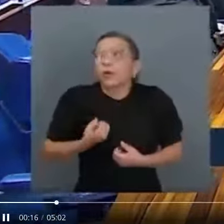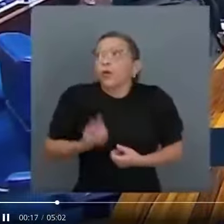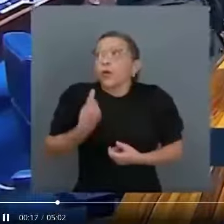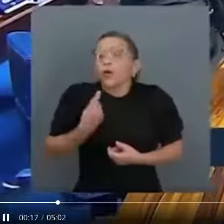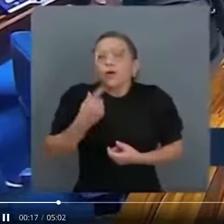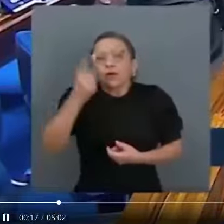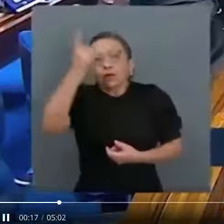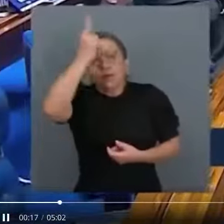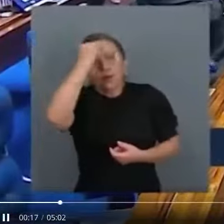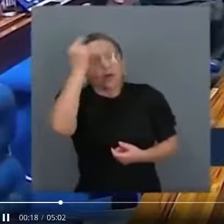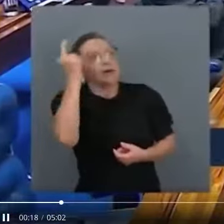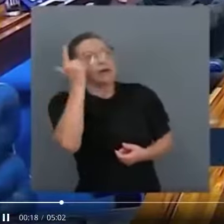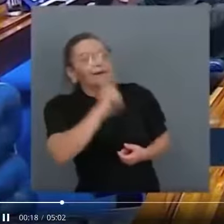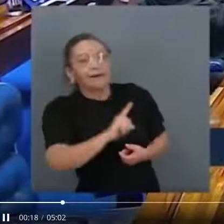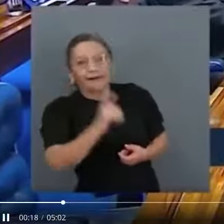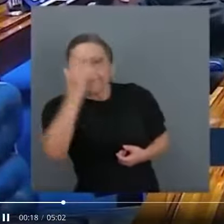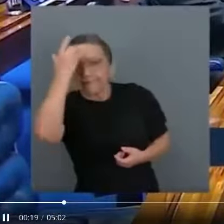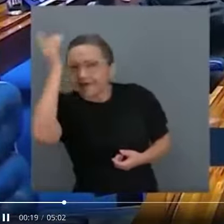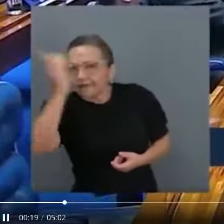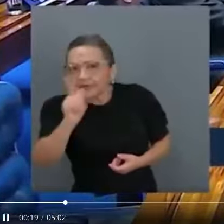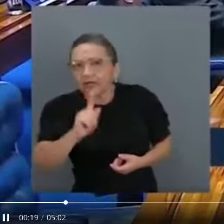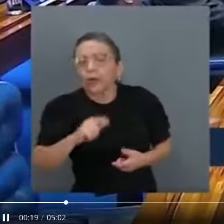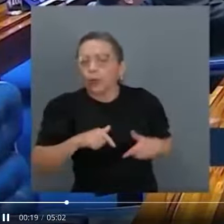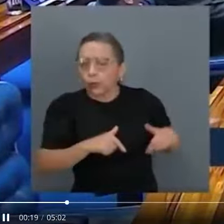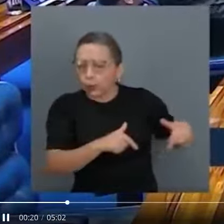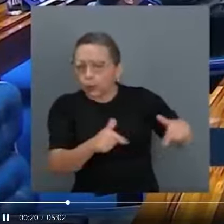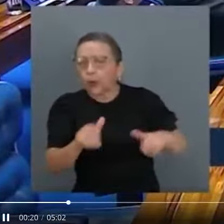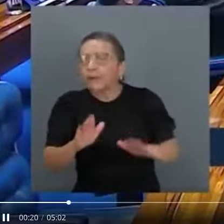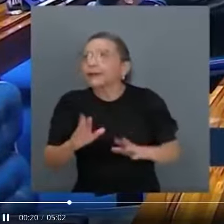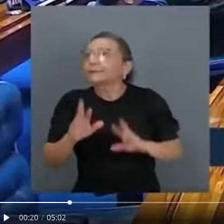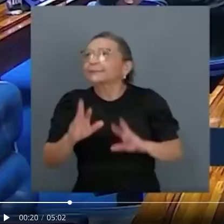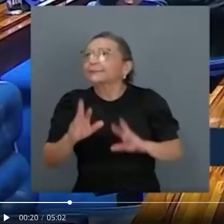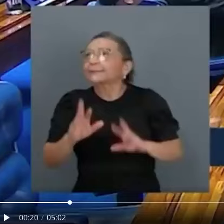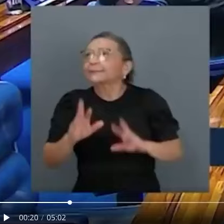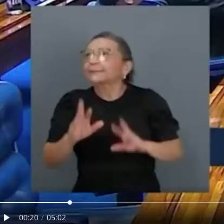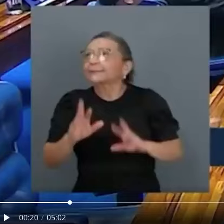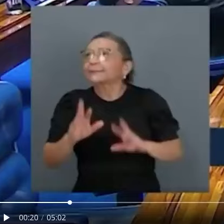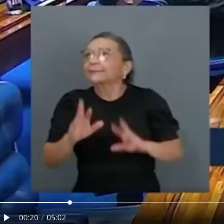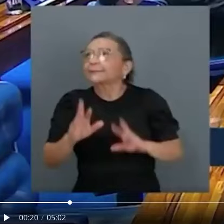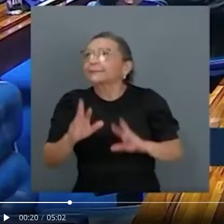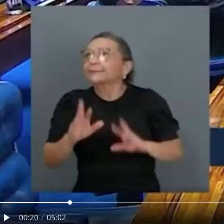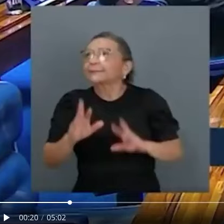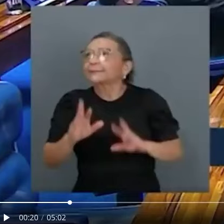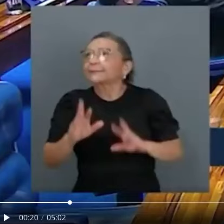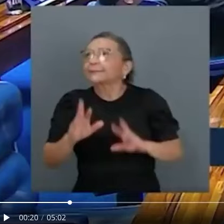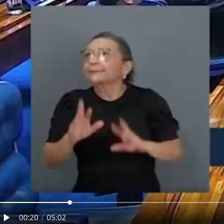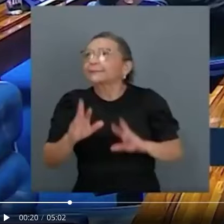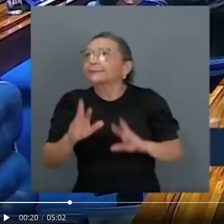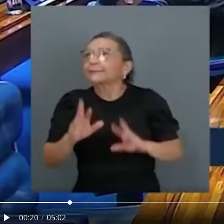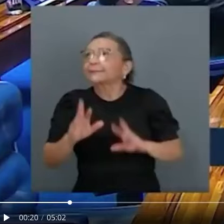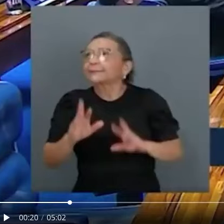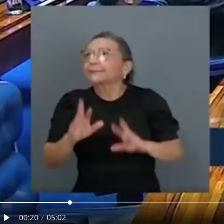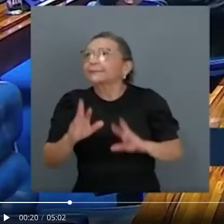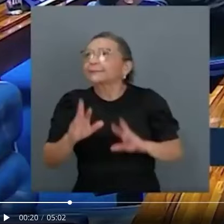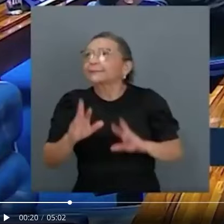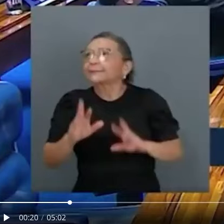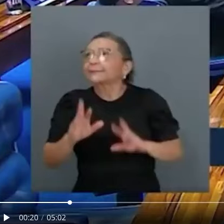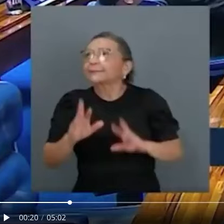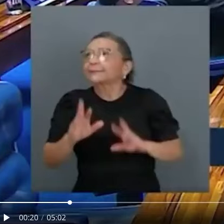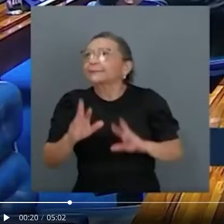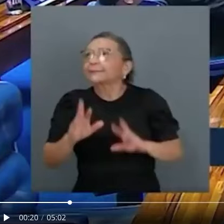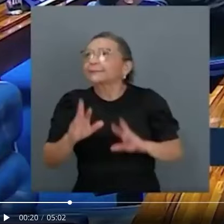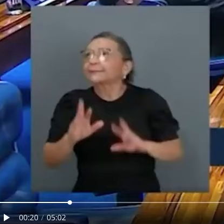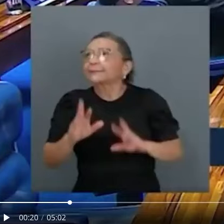Não foi fácil. Mas graças a Deus consegui. Mano, e esse salto fininho aí, estragando o